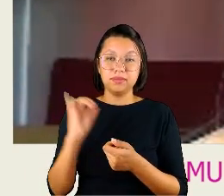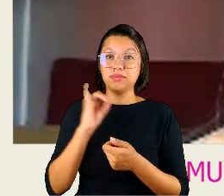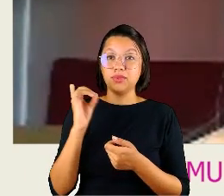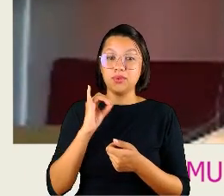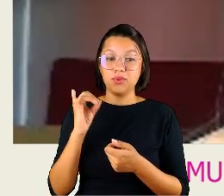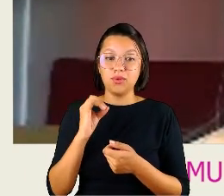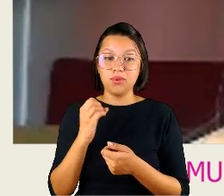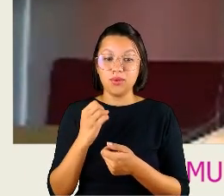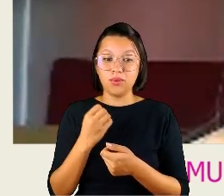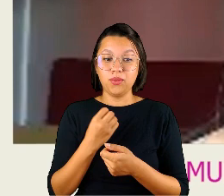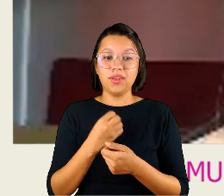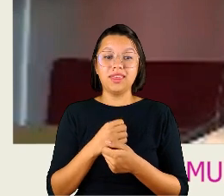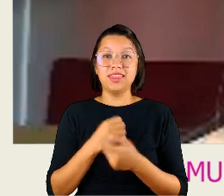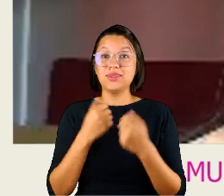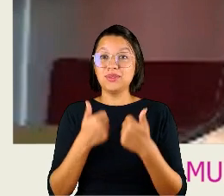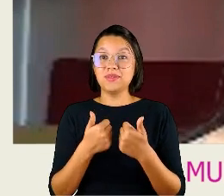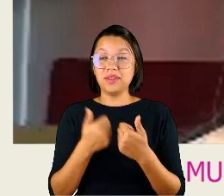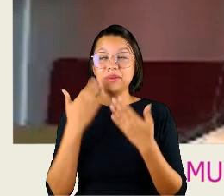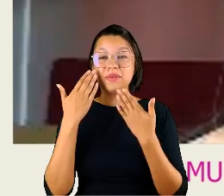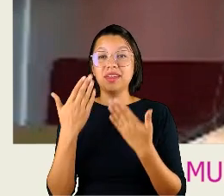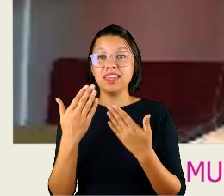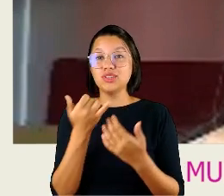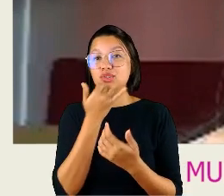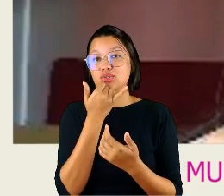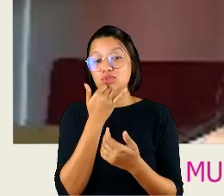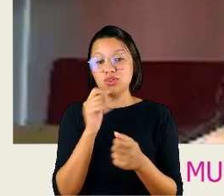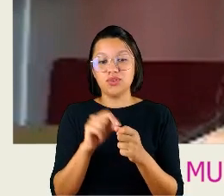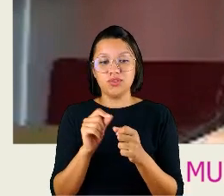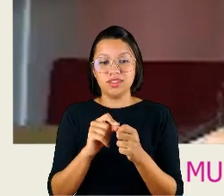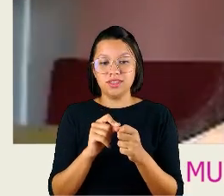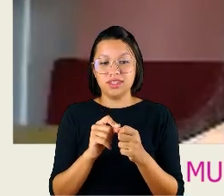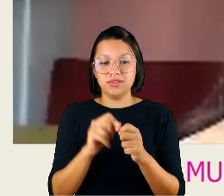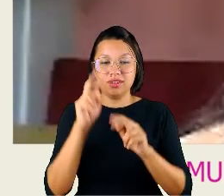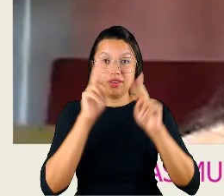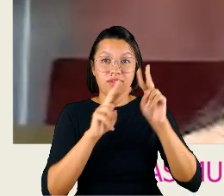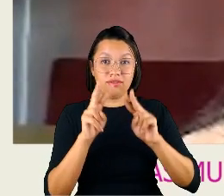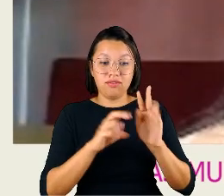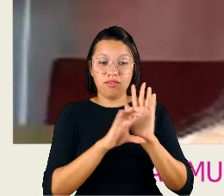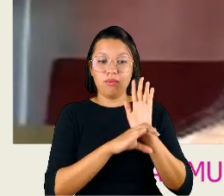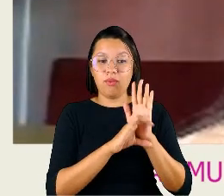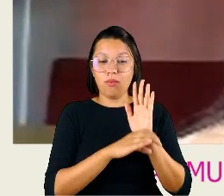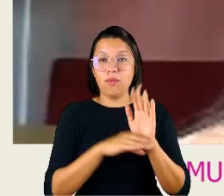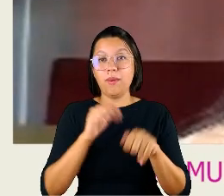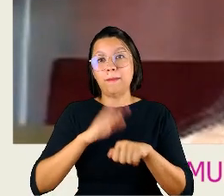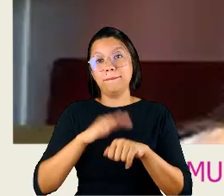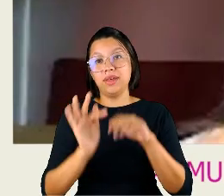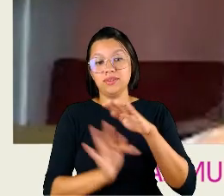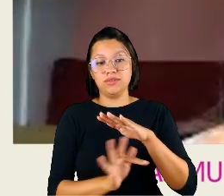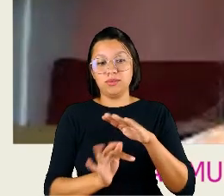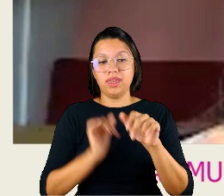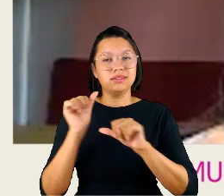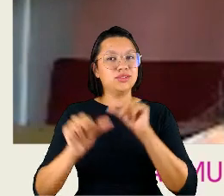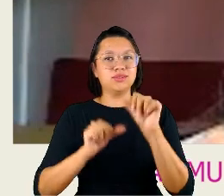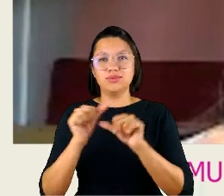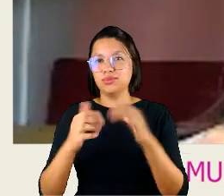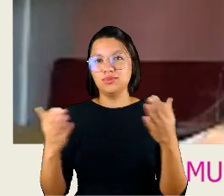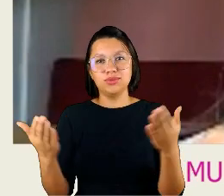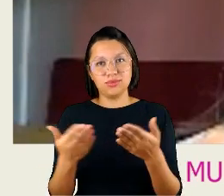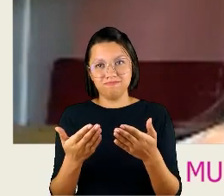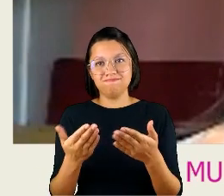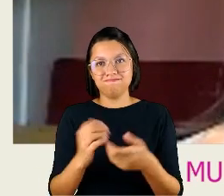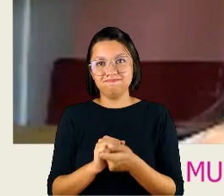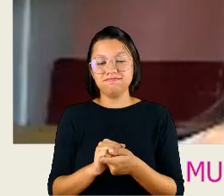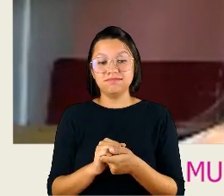Bruna, obrigada. Desculpa ter feito vocês falarem um currículo assim mais formal, acabou que a gente não trocou essa